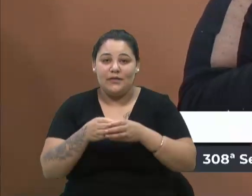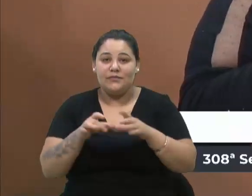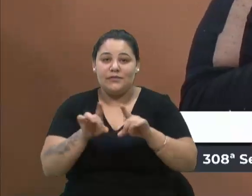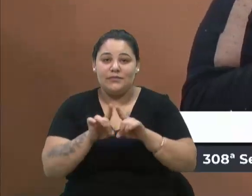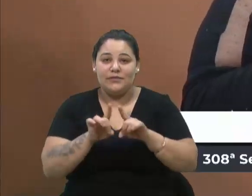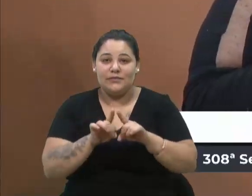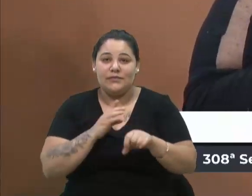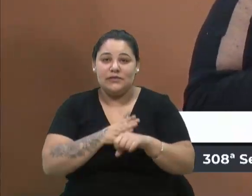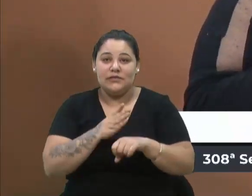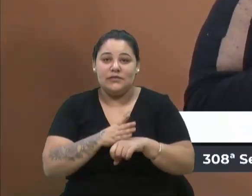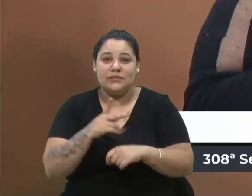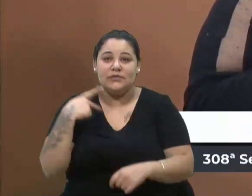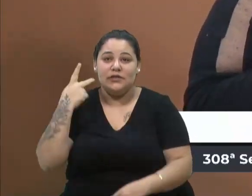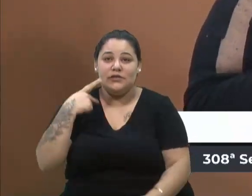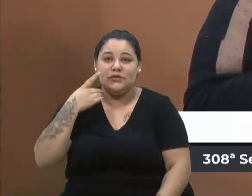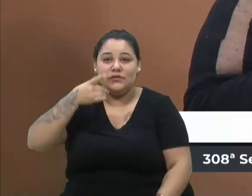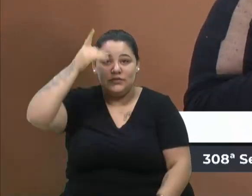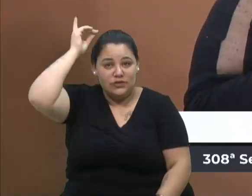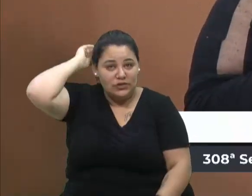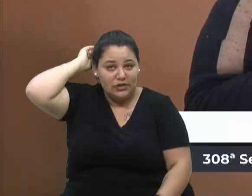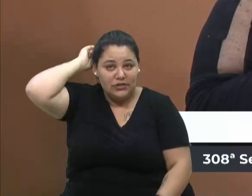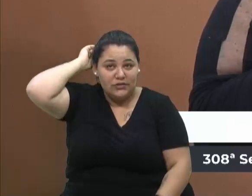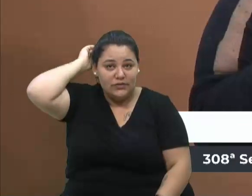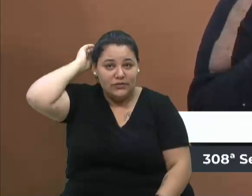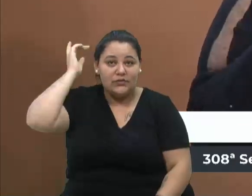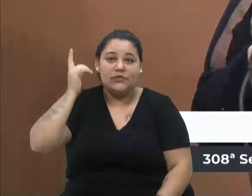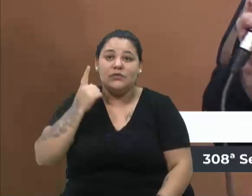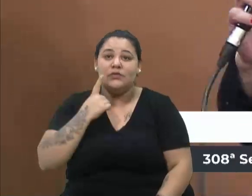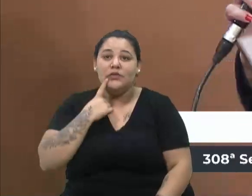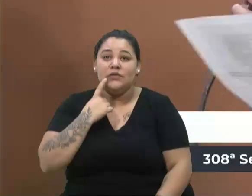Lucas Dill Rose friger